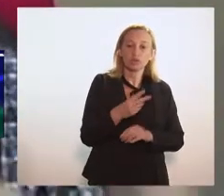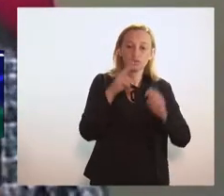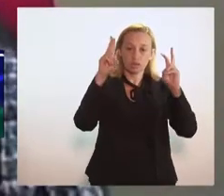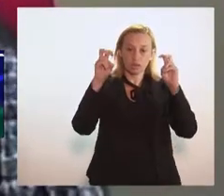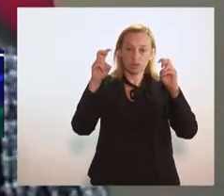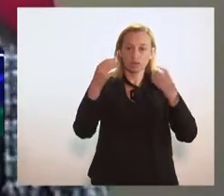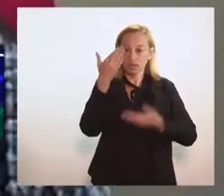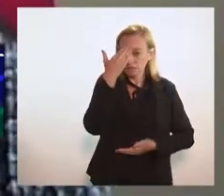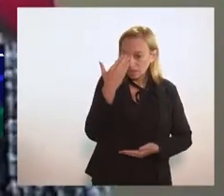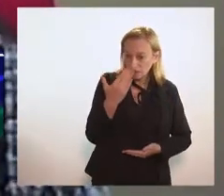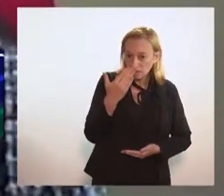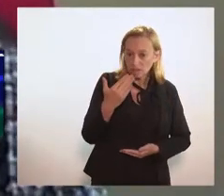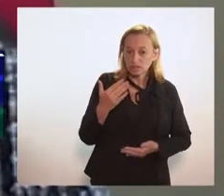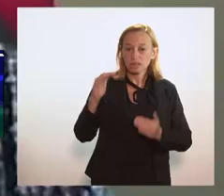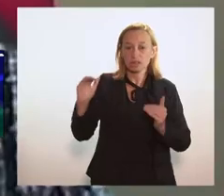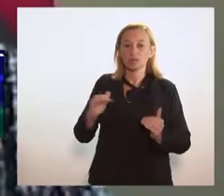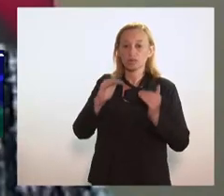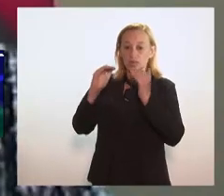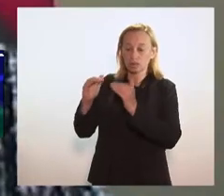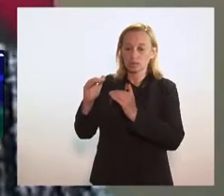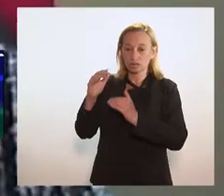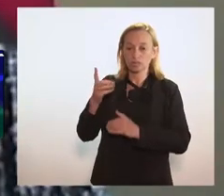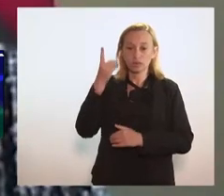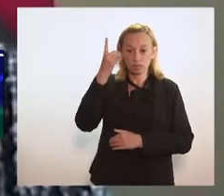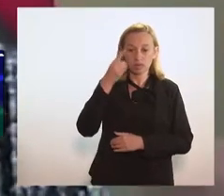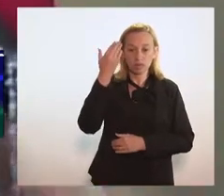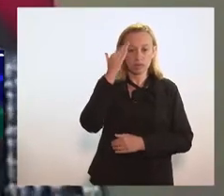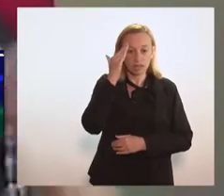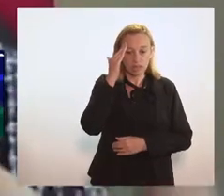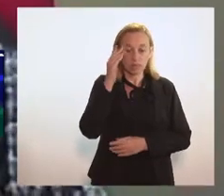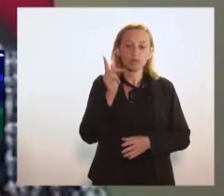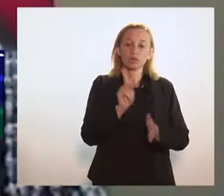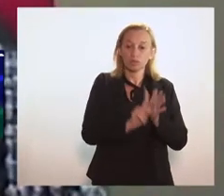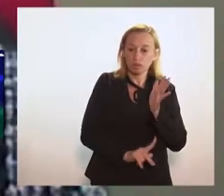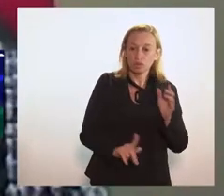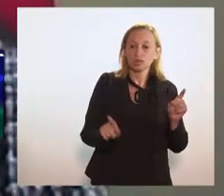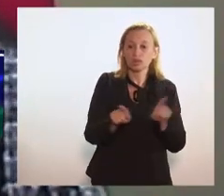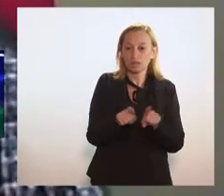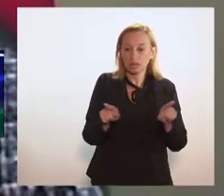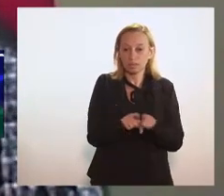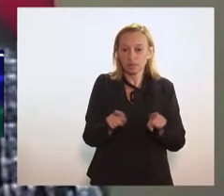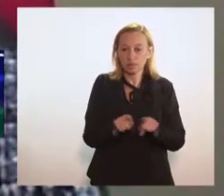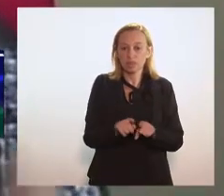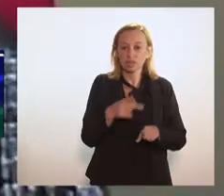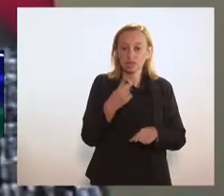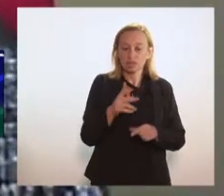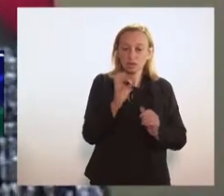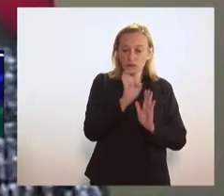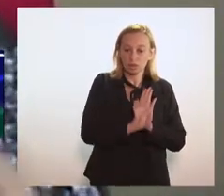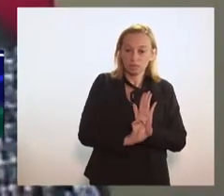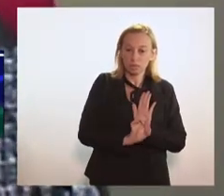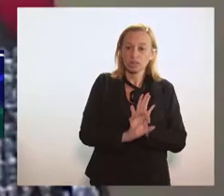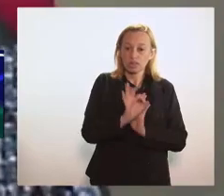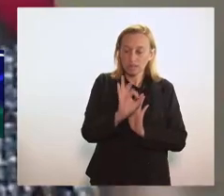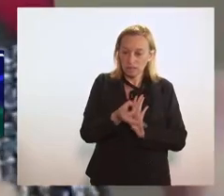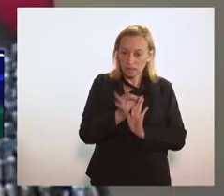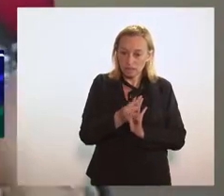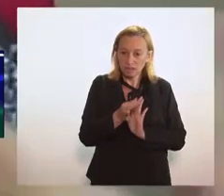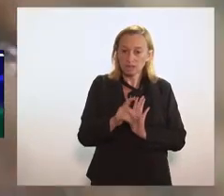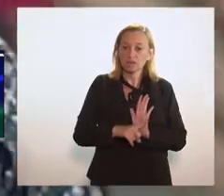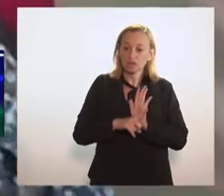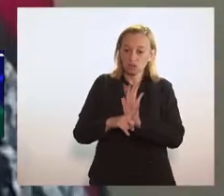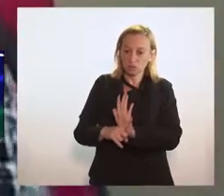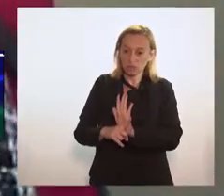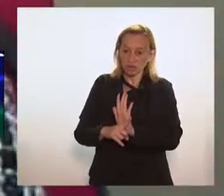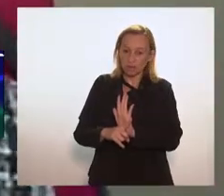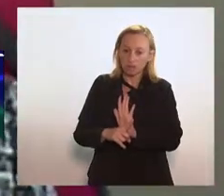quero agradecer a Vossa Excelência a compreensão do projeto e também a sua emenda, que, por certo, vai contribuir